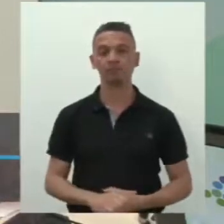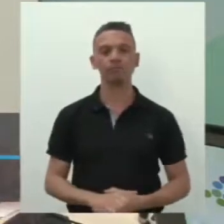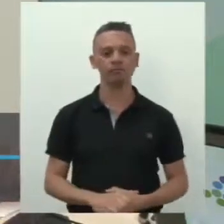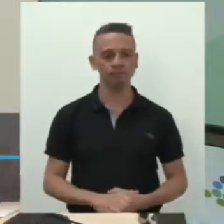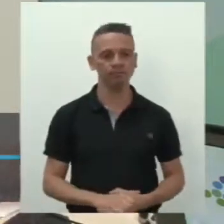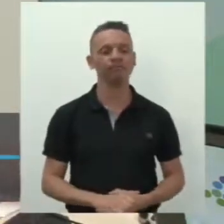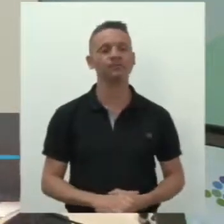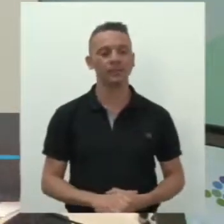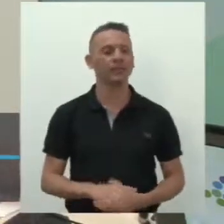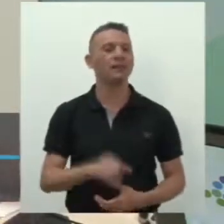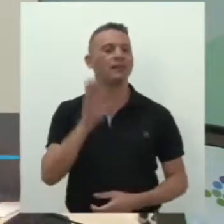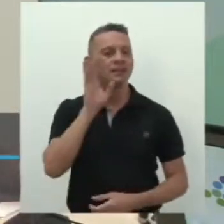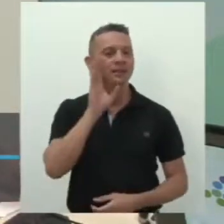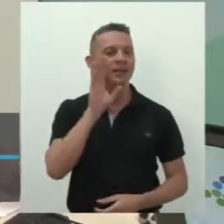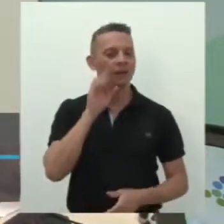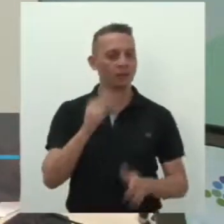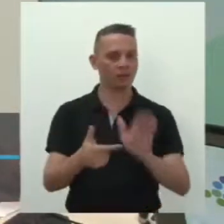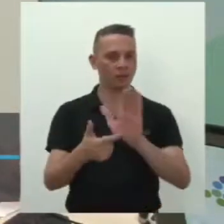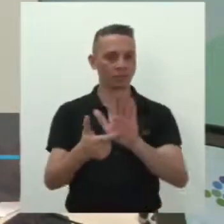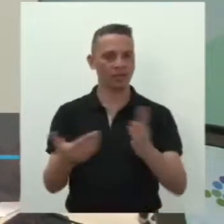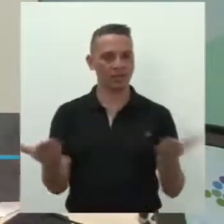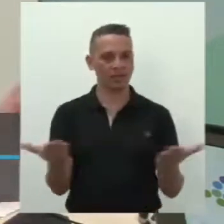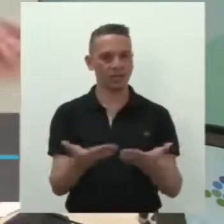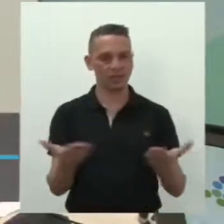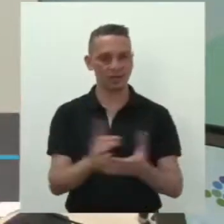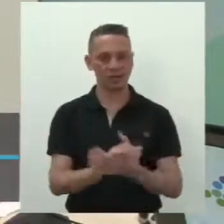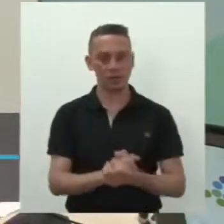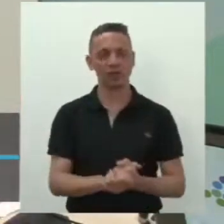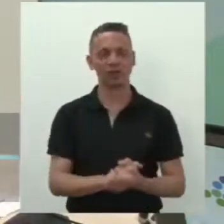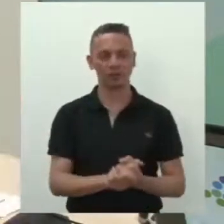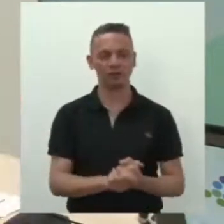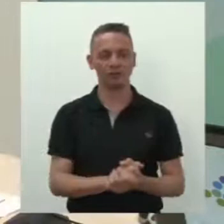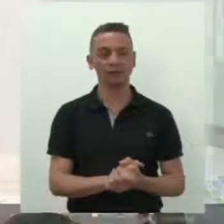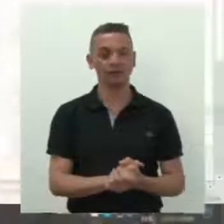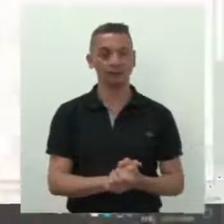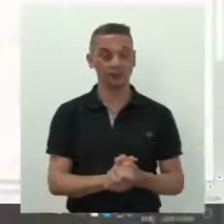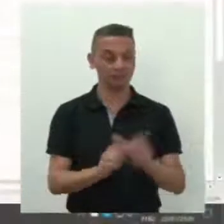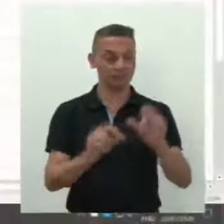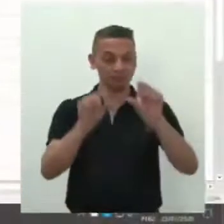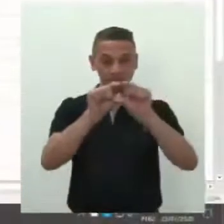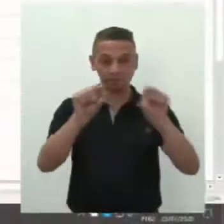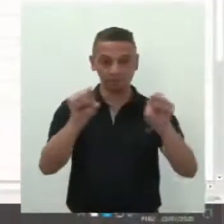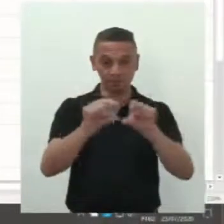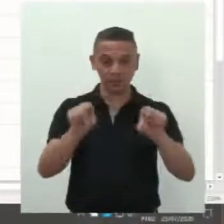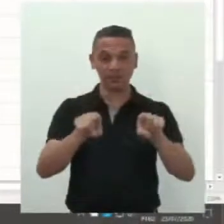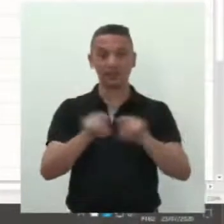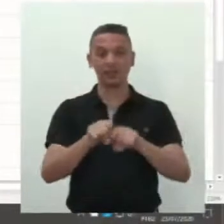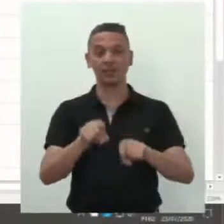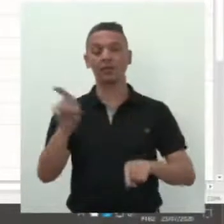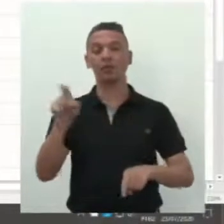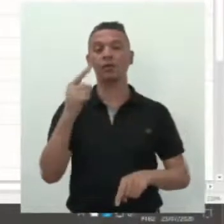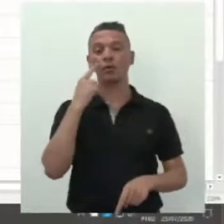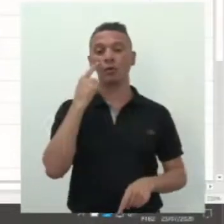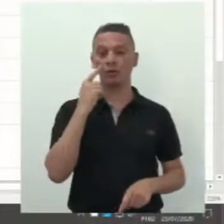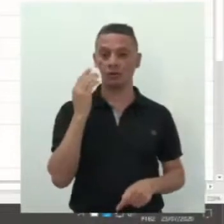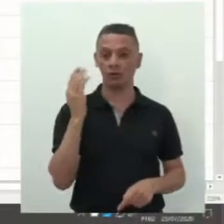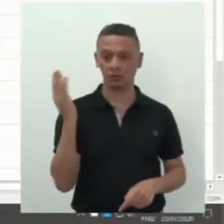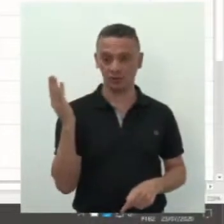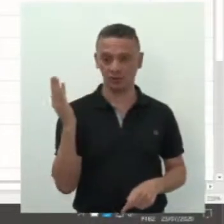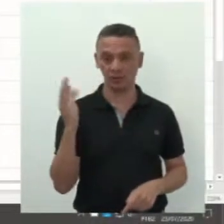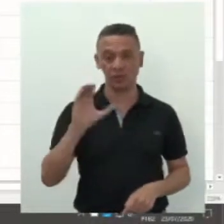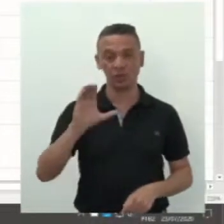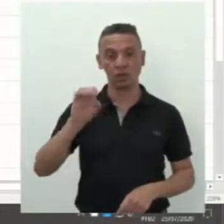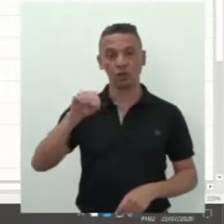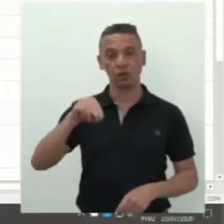tem uma bem legal aqui, que junto dessa formatação de célula, a gente tem aqui, ó, formatação condicional.